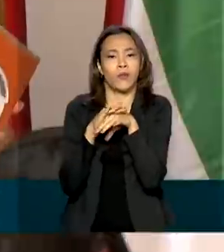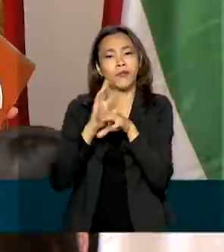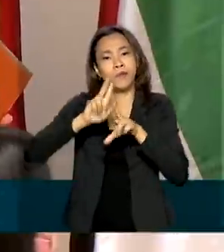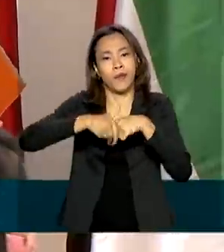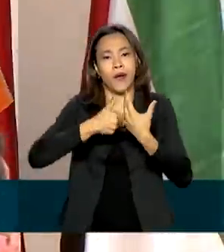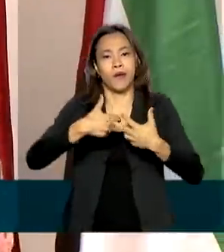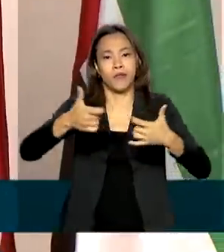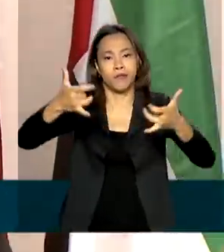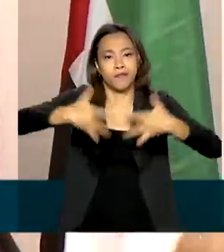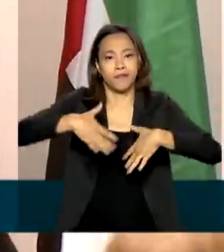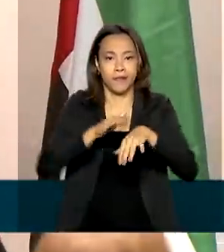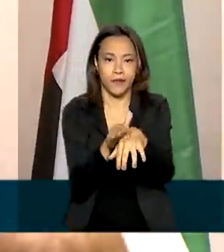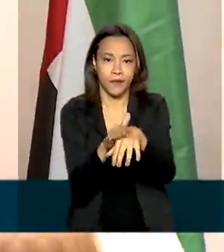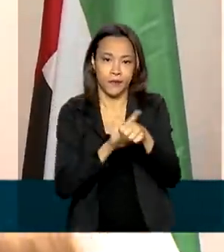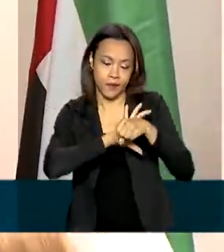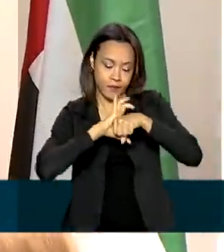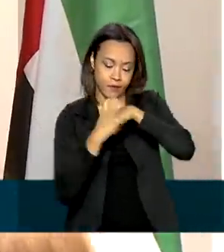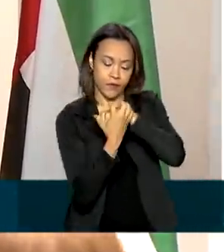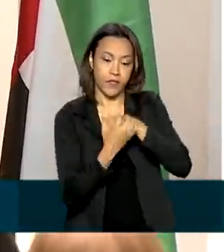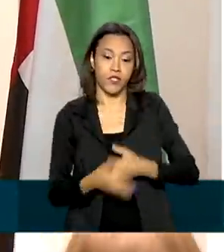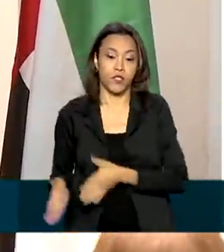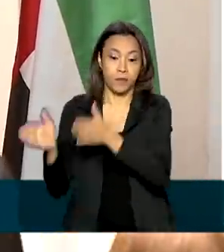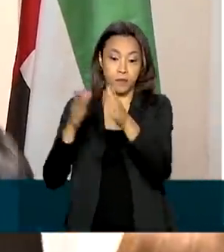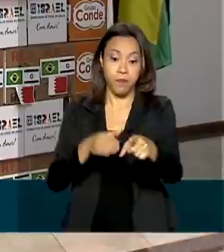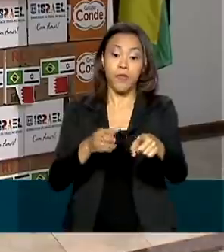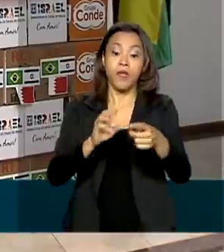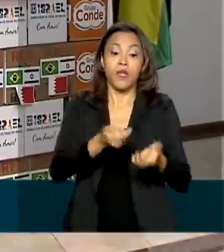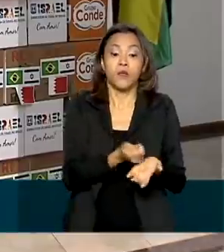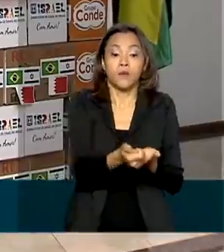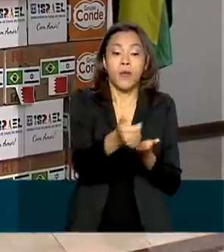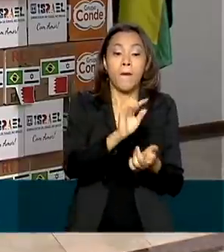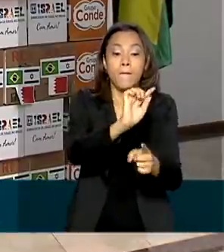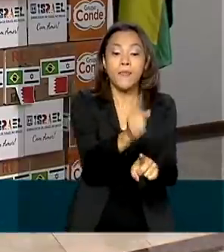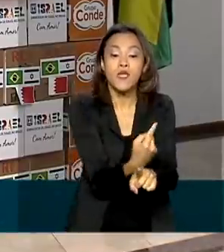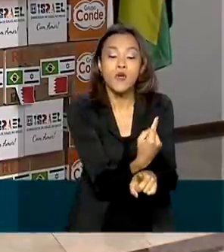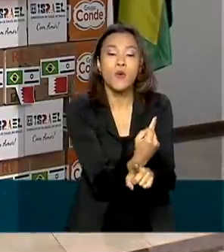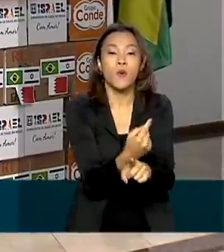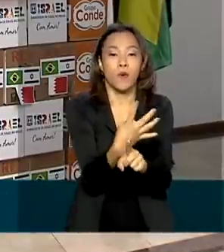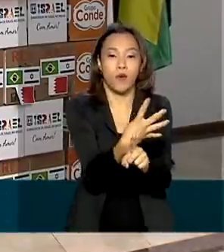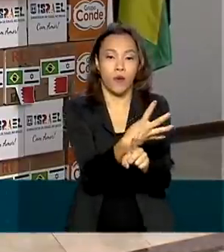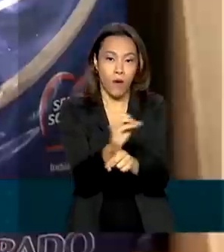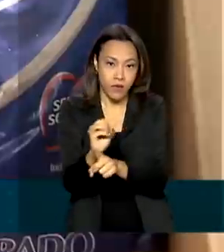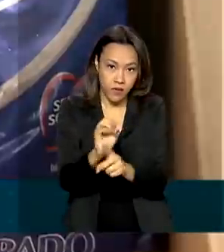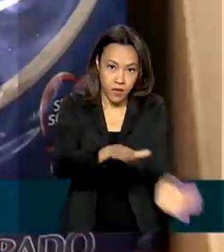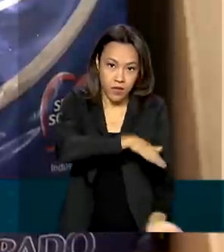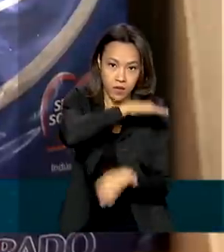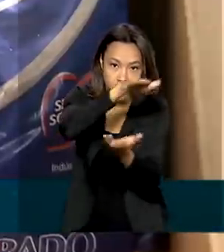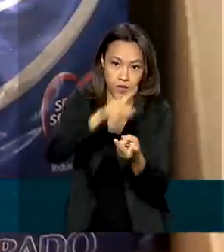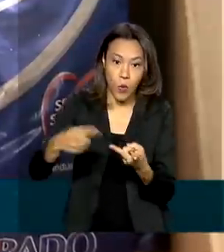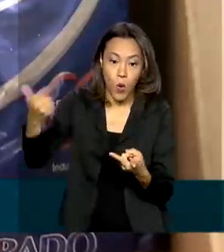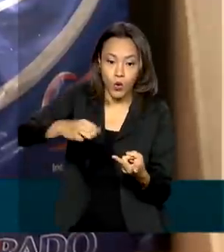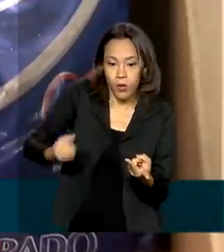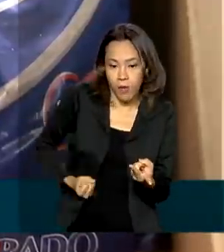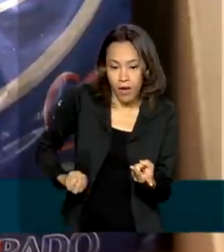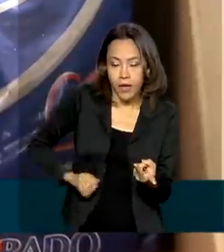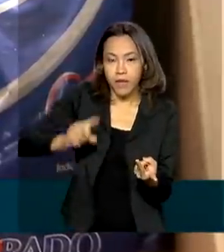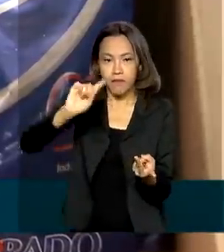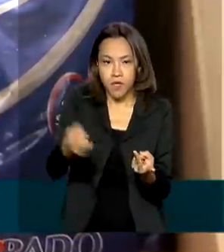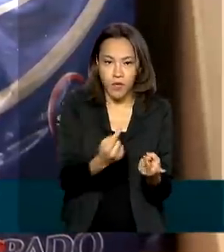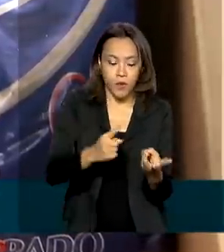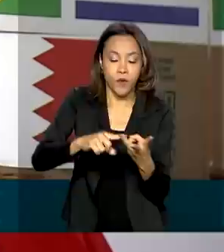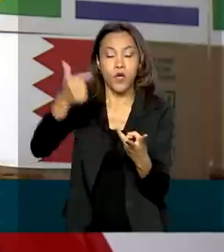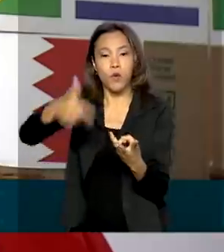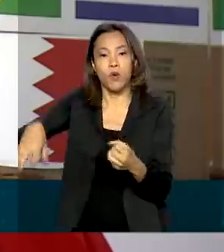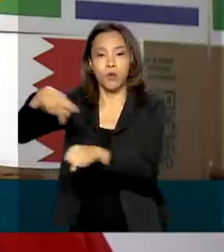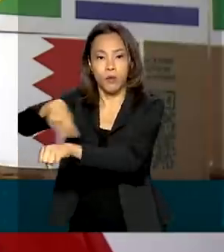Covid-19. A Embaixada de Israel doou 1.400 cestas básicas, o Reino do Bahrein 1.000 e os Emirados